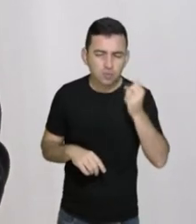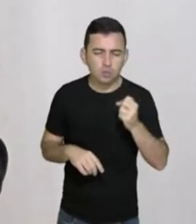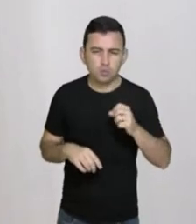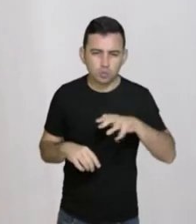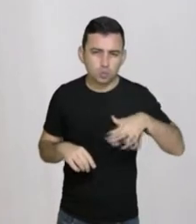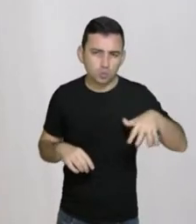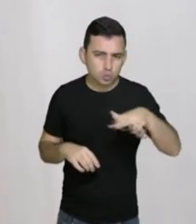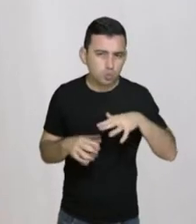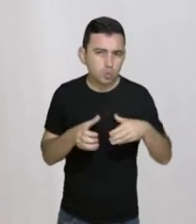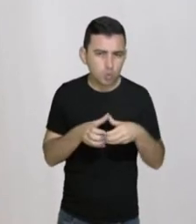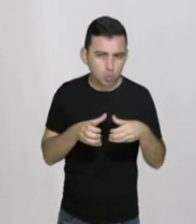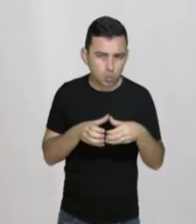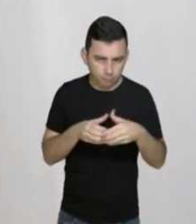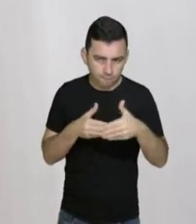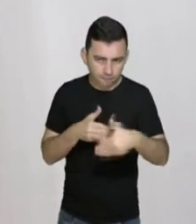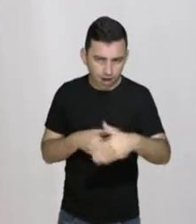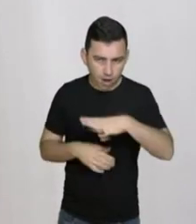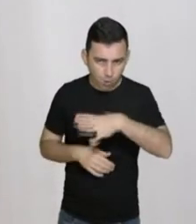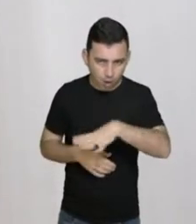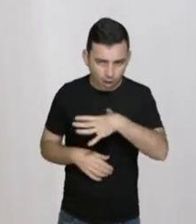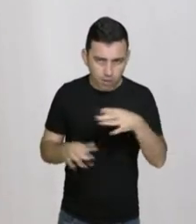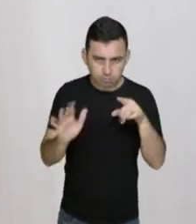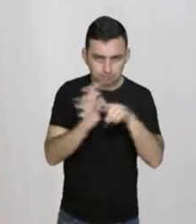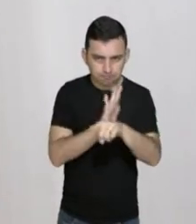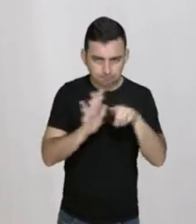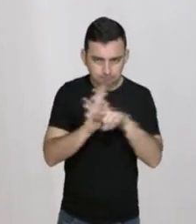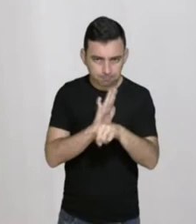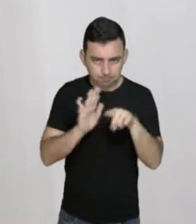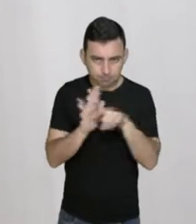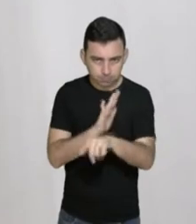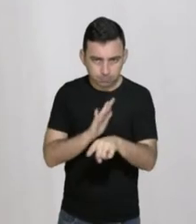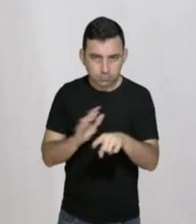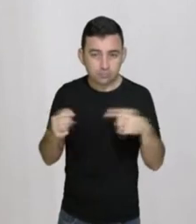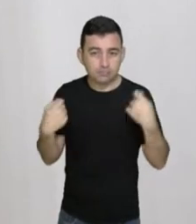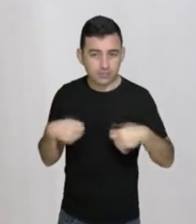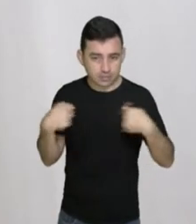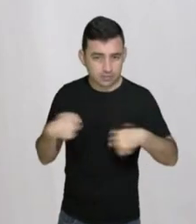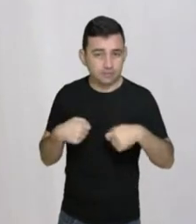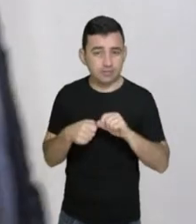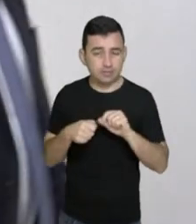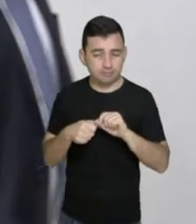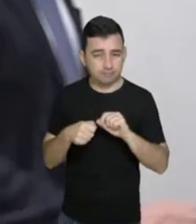vão ter coragem de fazer as perguntas que devem ser feitas?